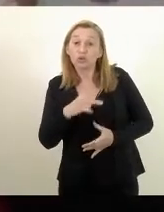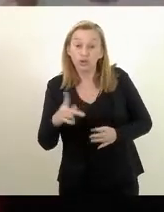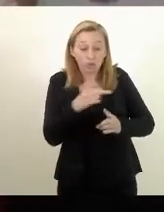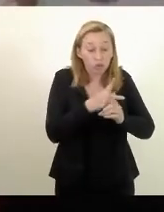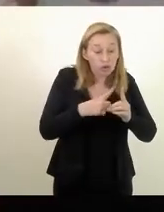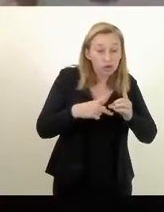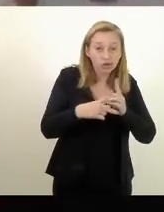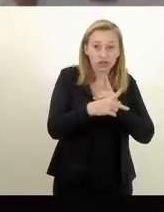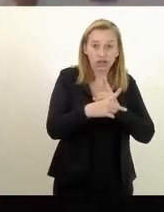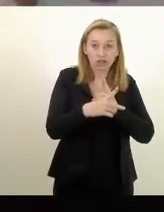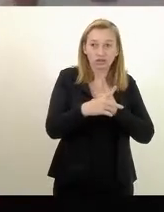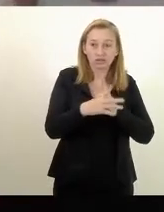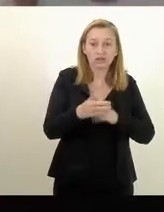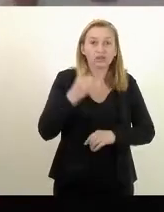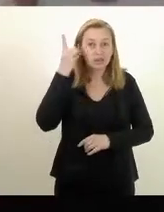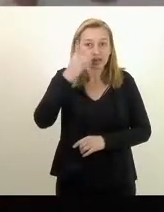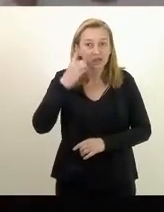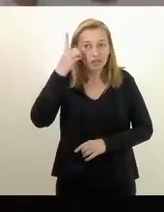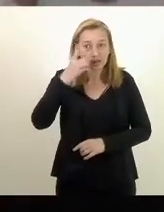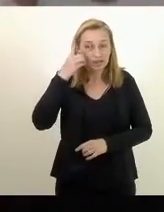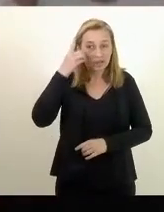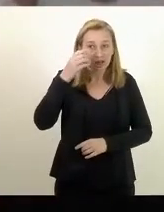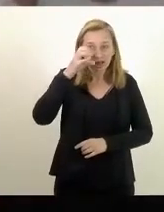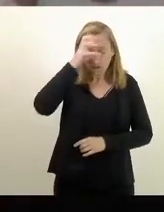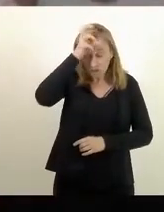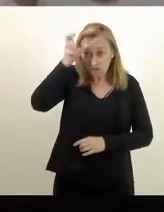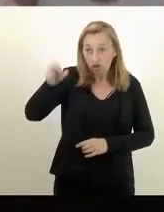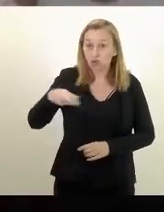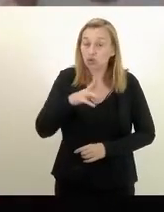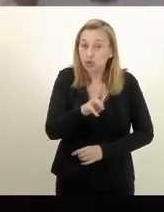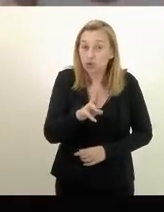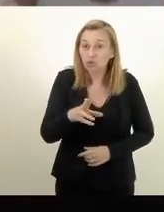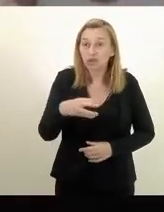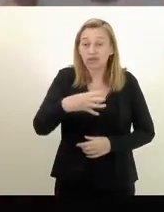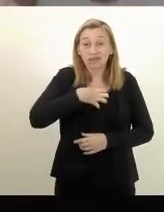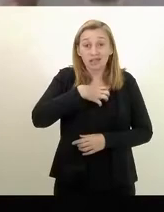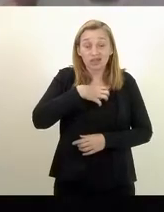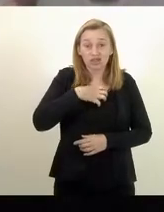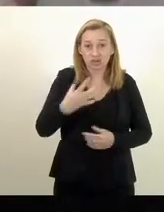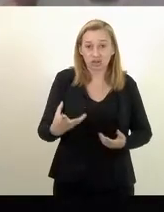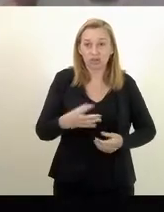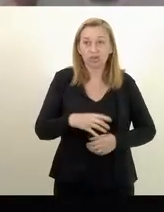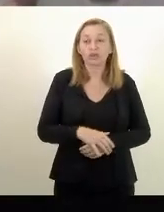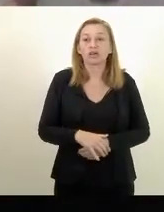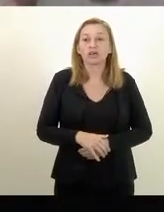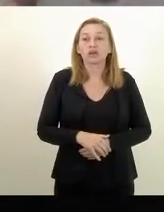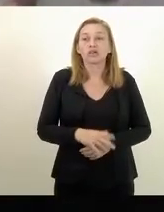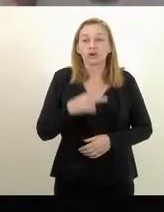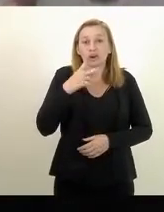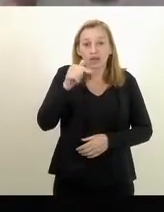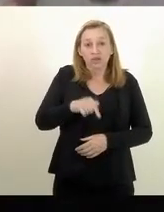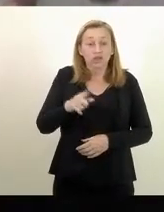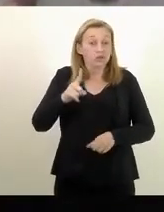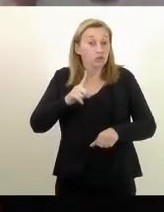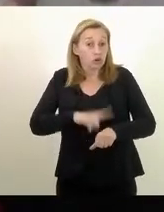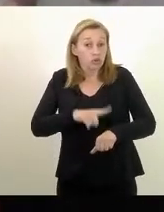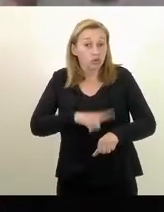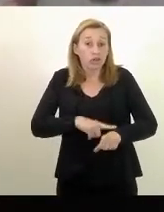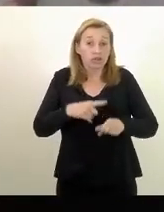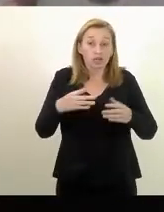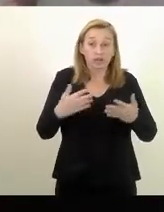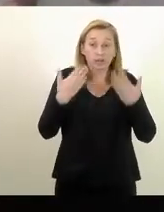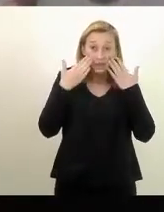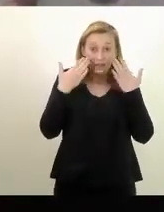deputada Tia Ju ele vai nesse sentido é mais um mecanismo eu disse aqui no momento da apresentação do